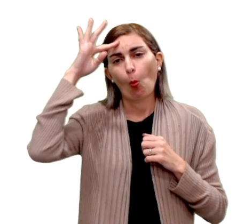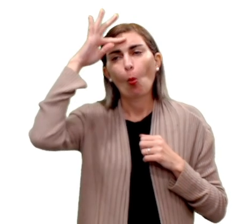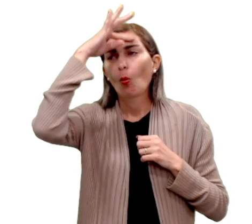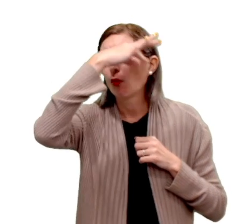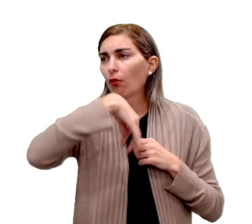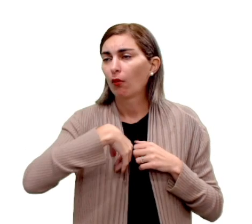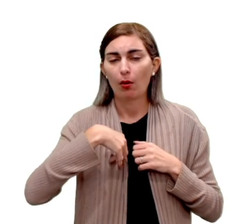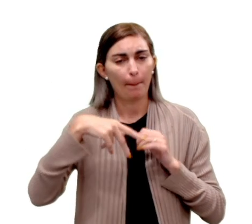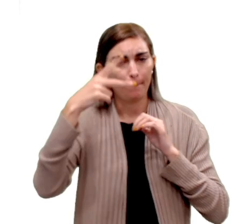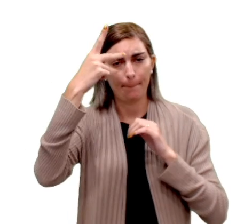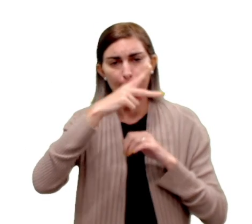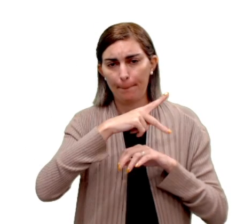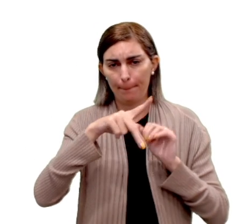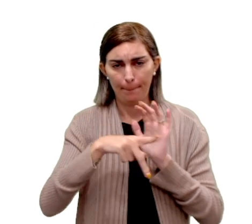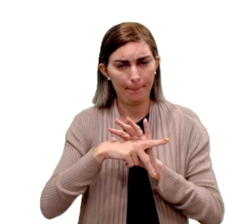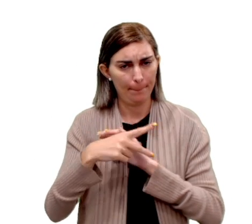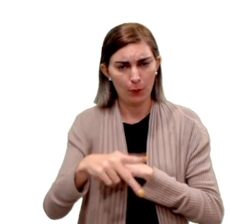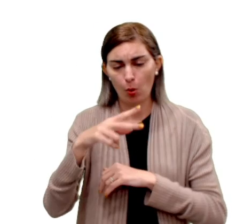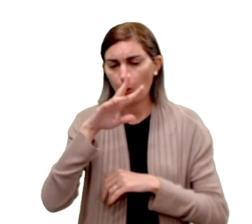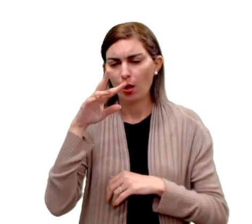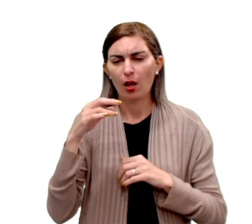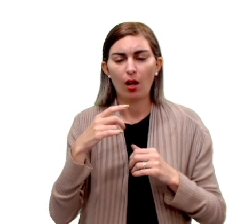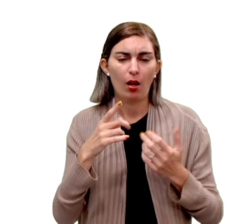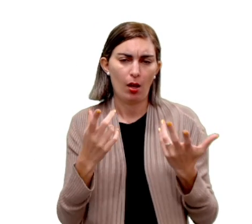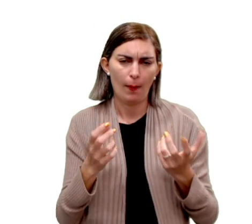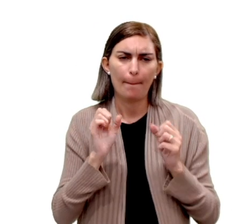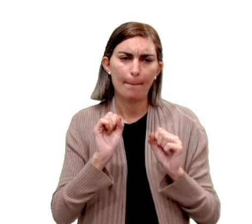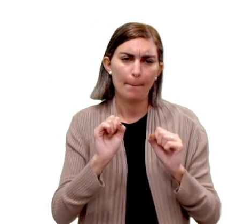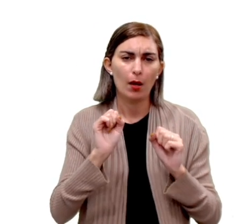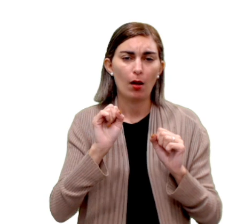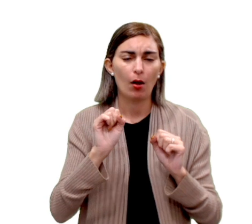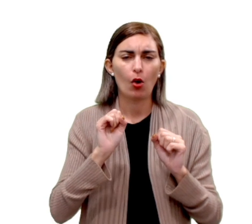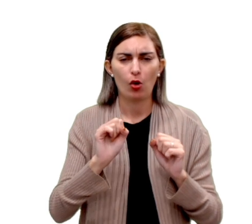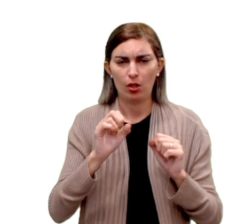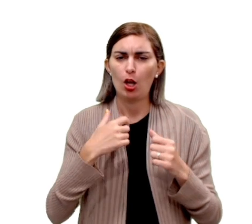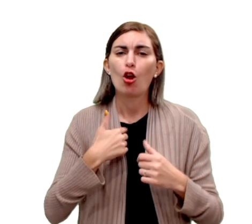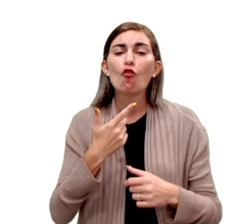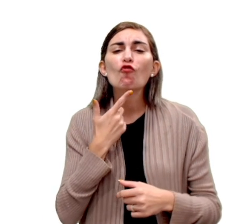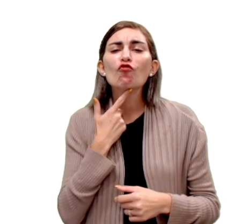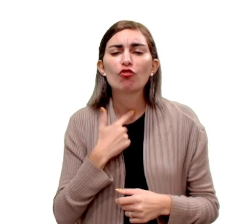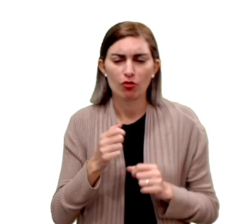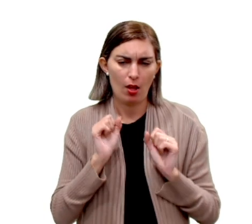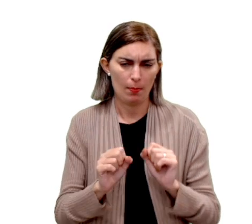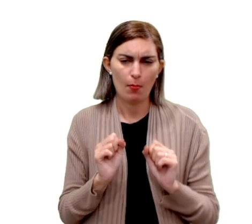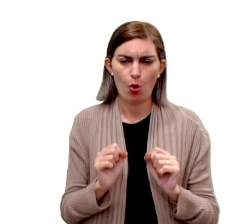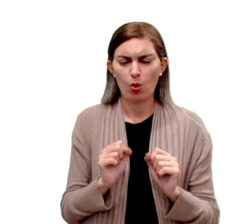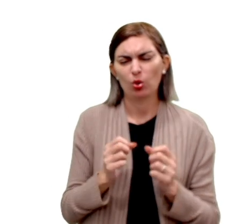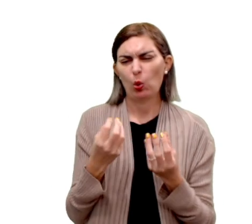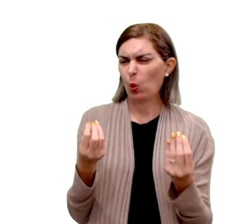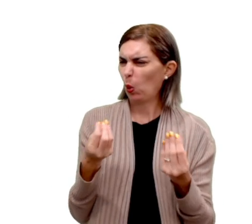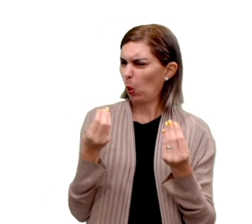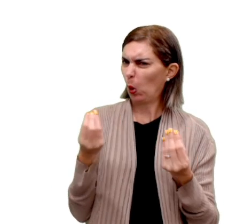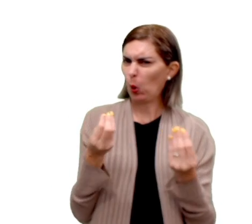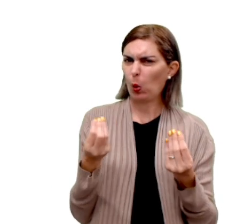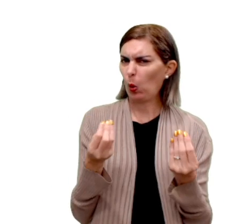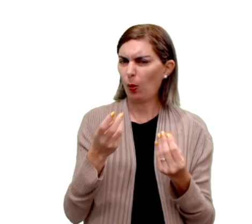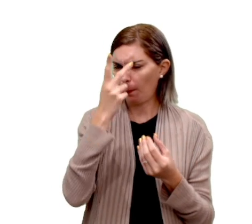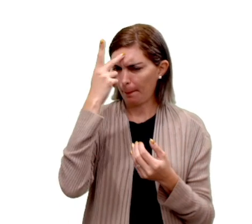como o próprio nome diz, quando há intenção, de intoxicação. E aí você pode estar se perguntando, como é que se